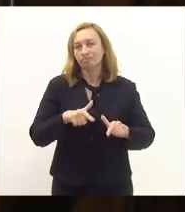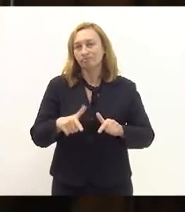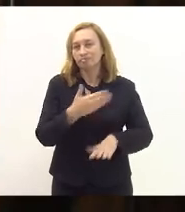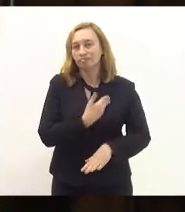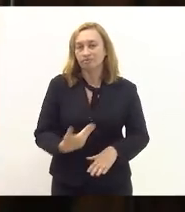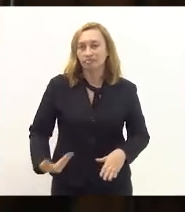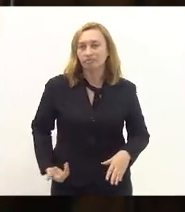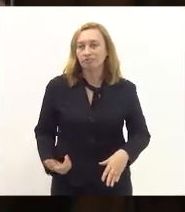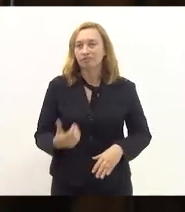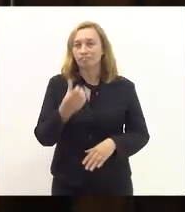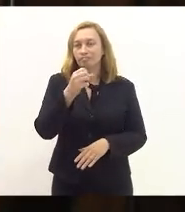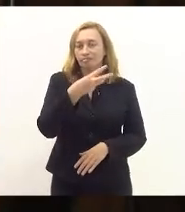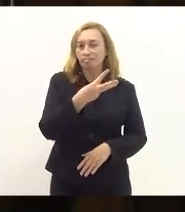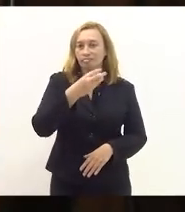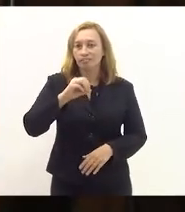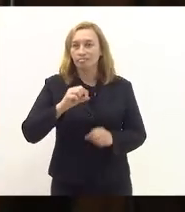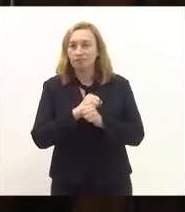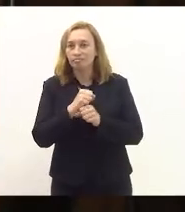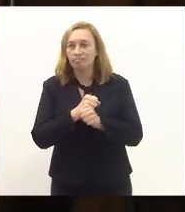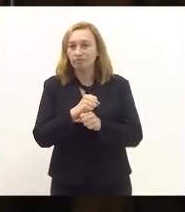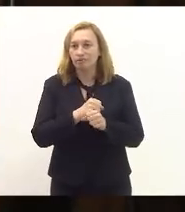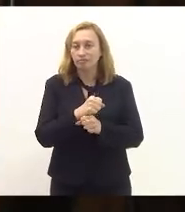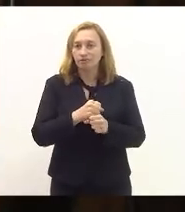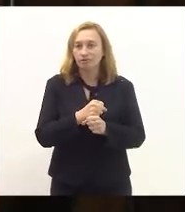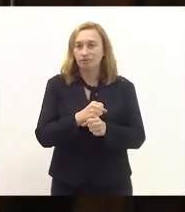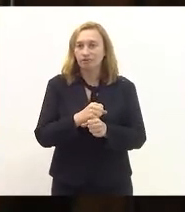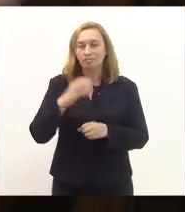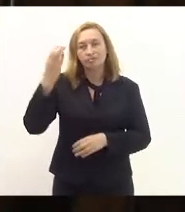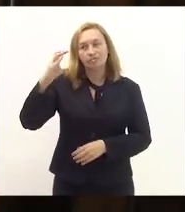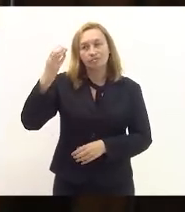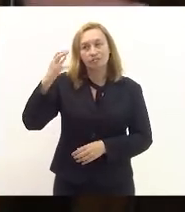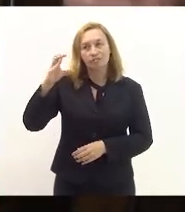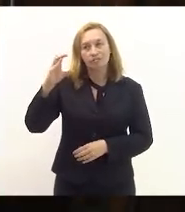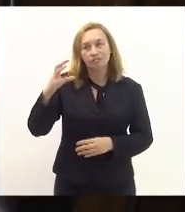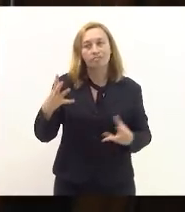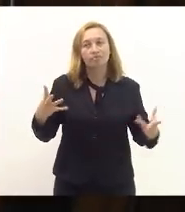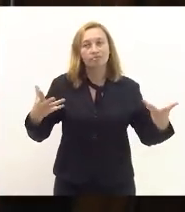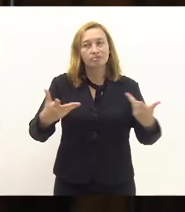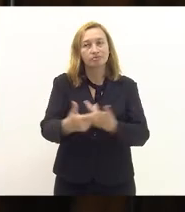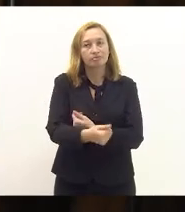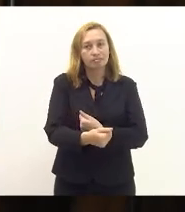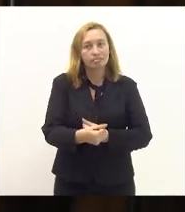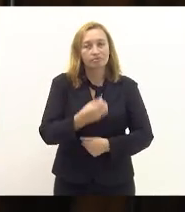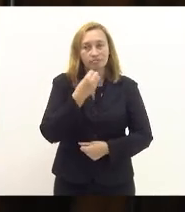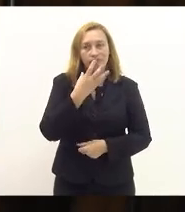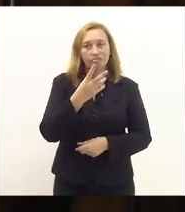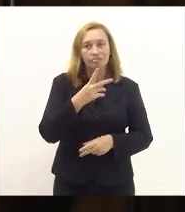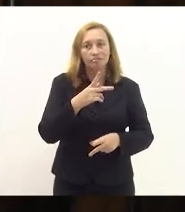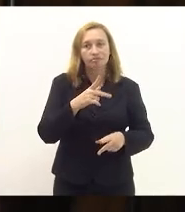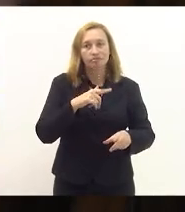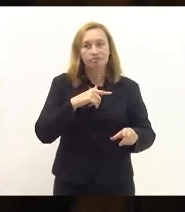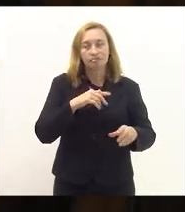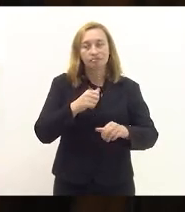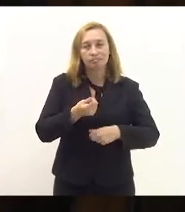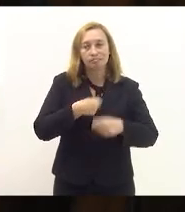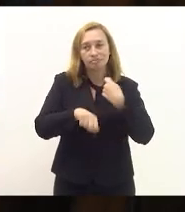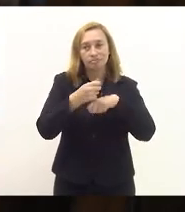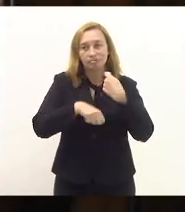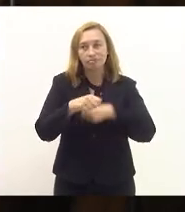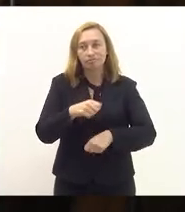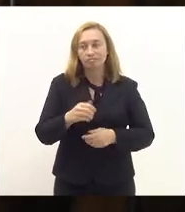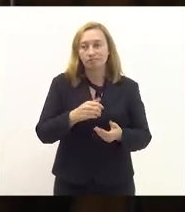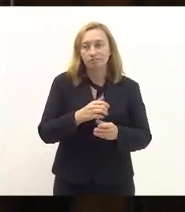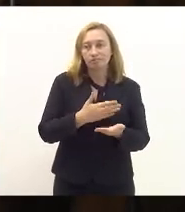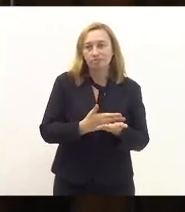há 30 anos Niterói. Uma geração extraordinária de bons administradores. Começou em